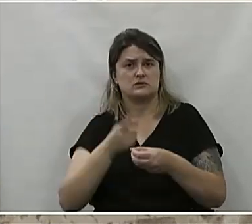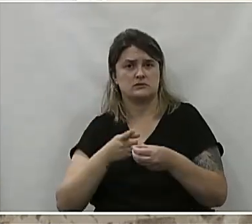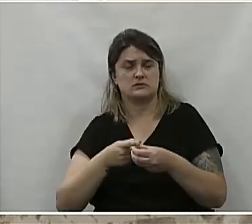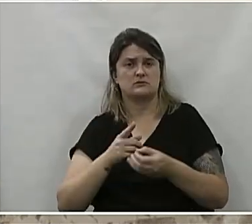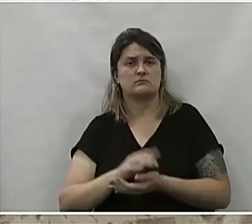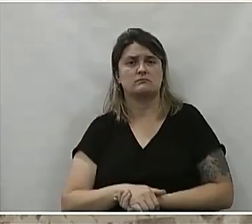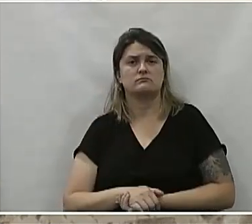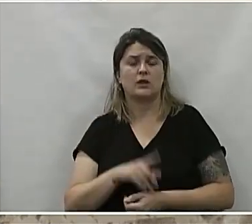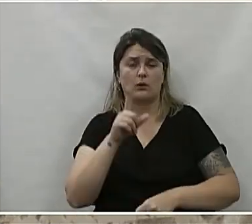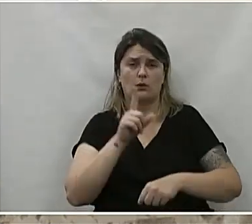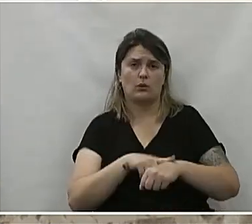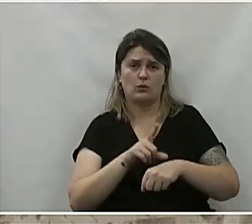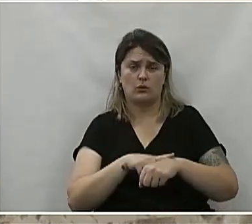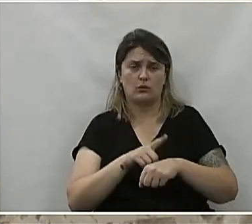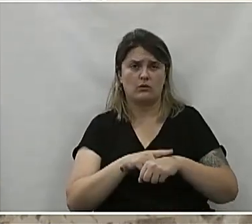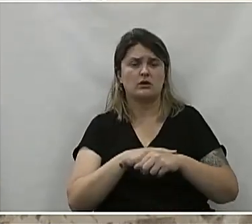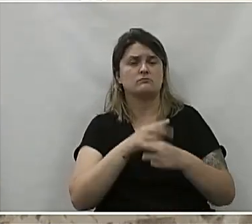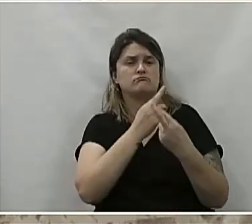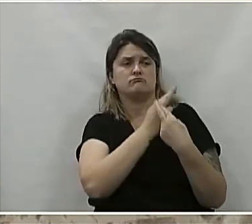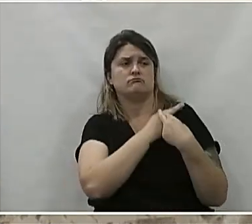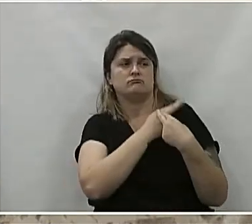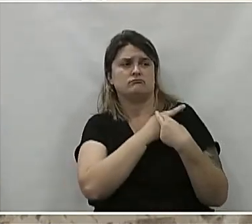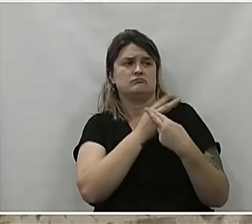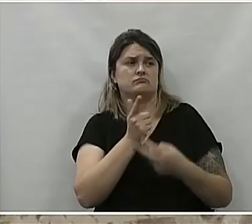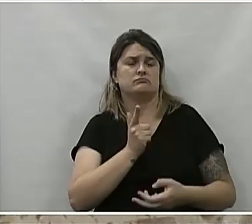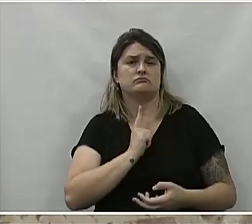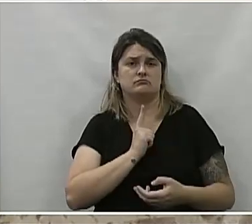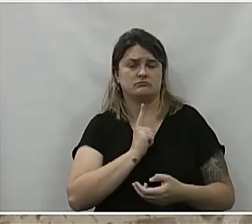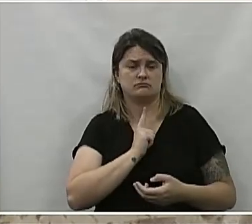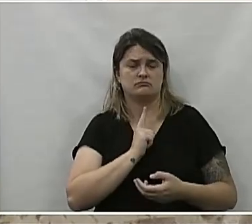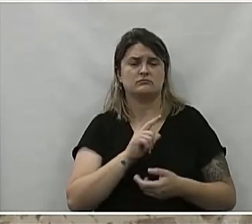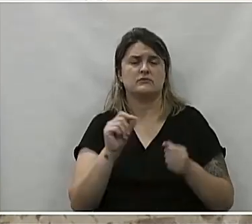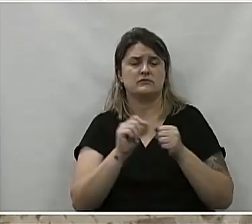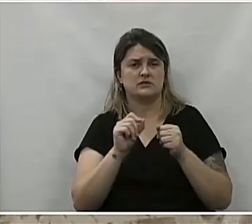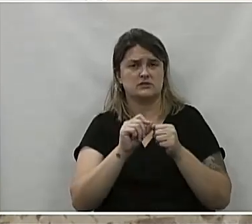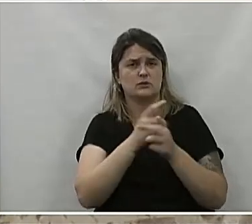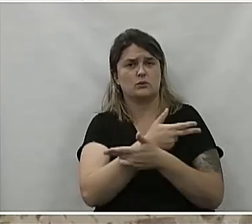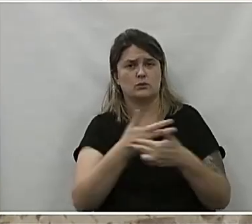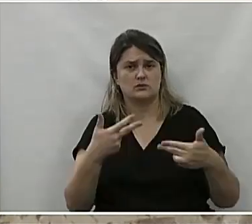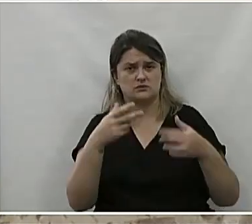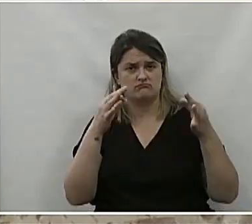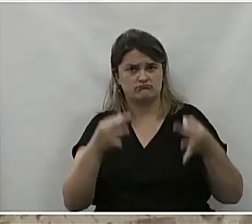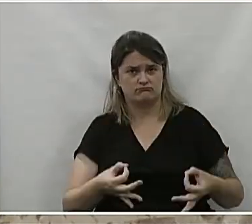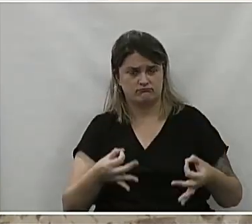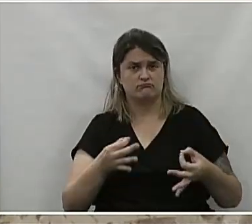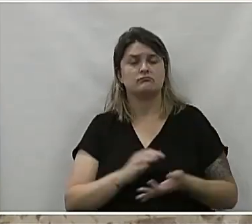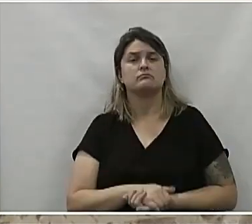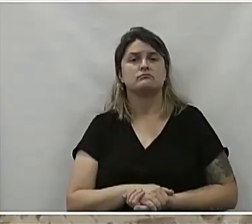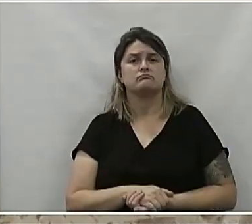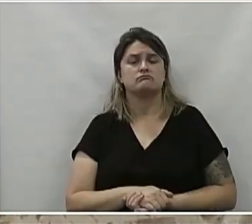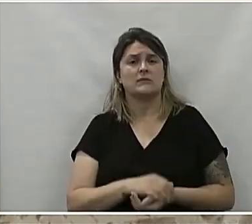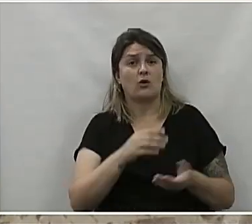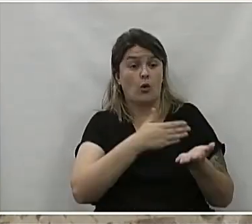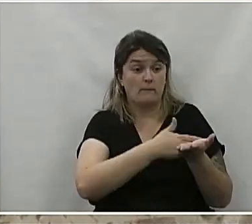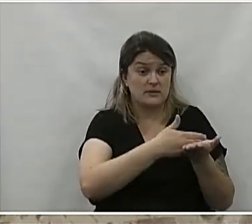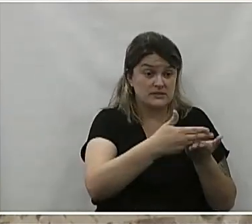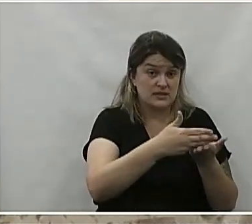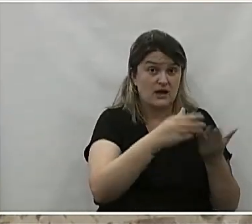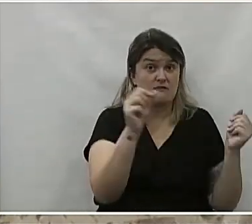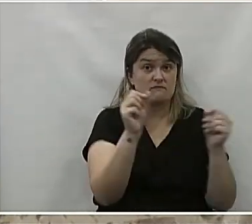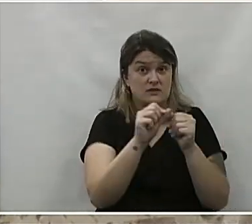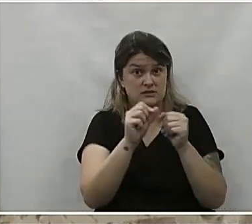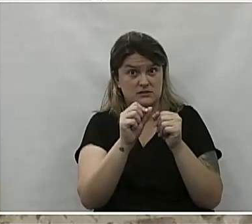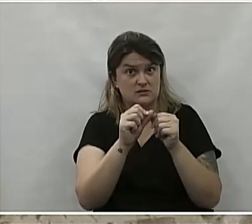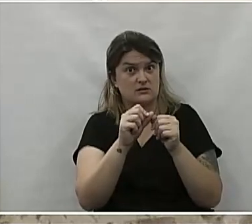Orlando Vitória Acho que está na hora De tomarem vergonha Na cara E fazer alguma coisa De cedo Faça Começa um serviço E termine E não